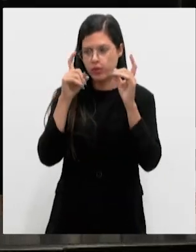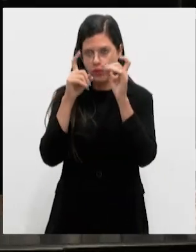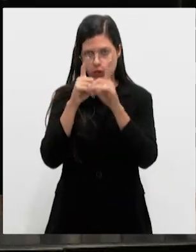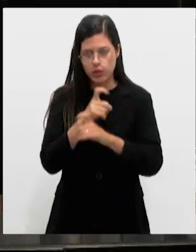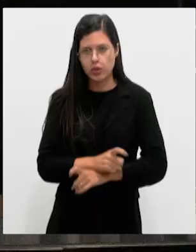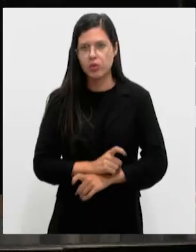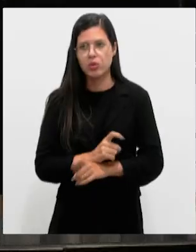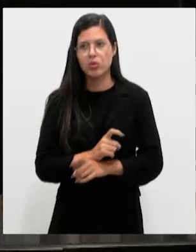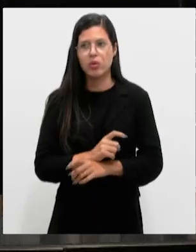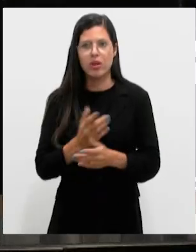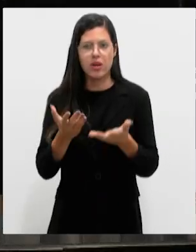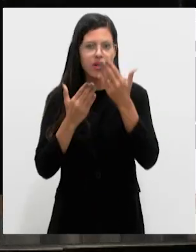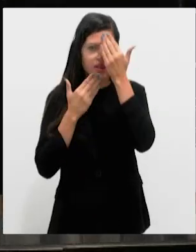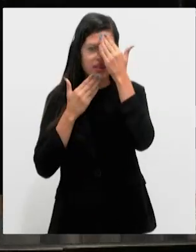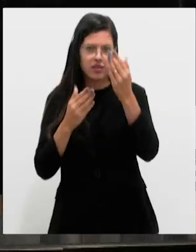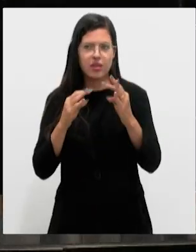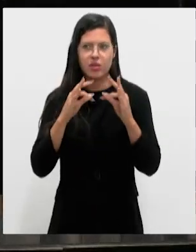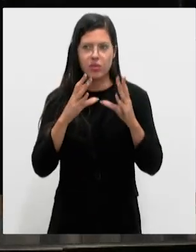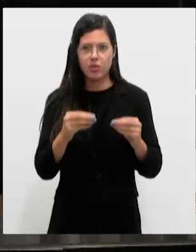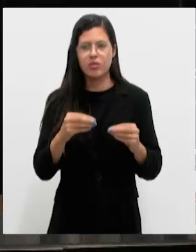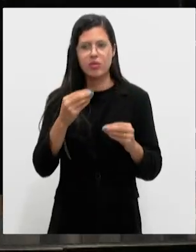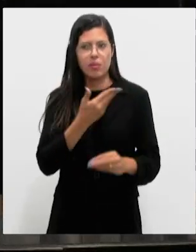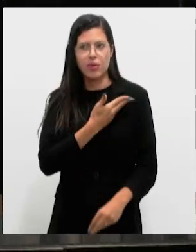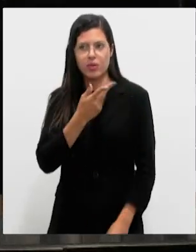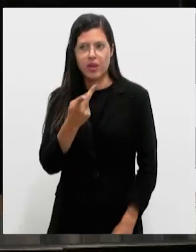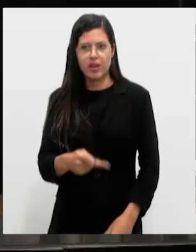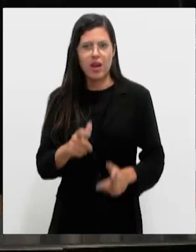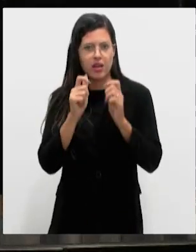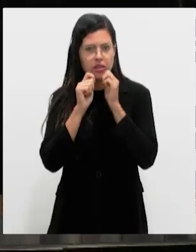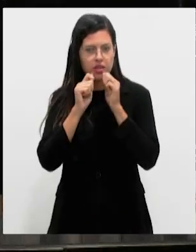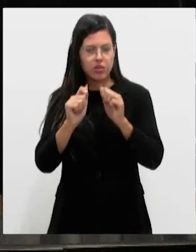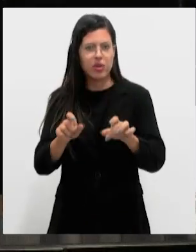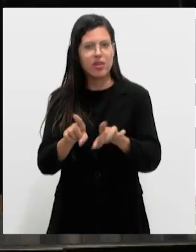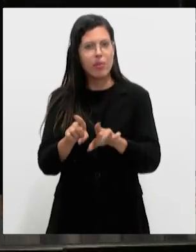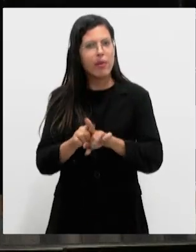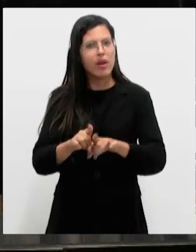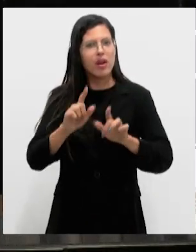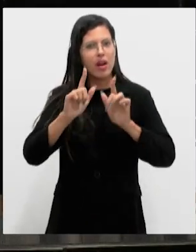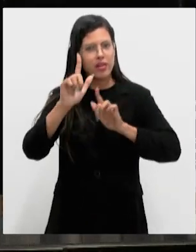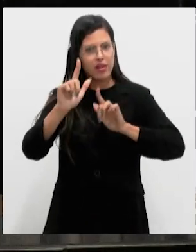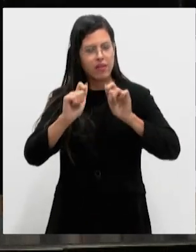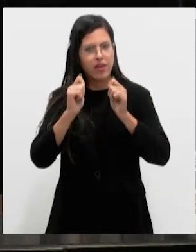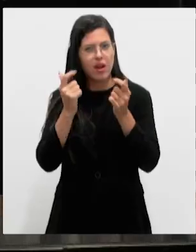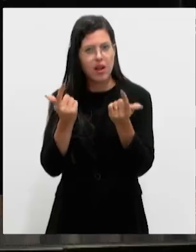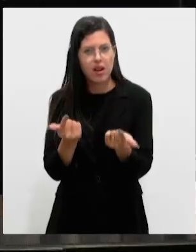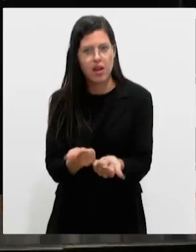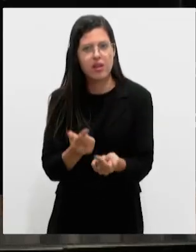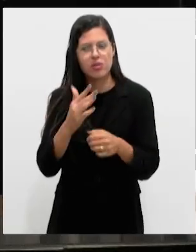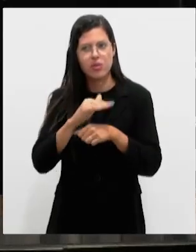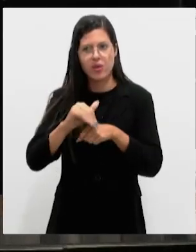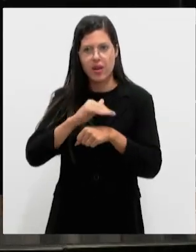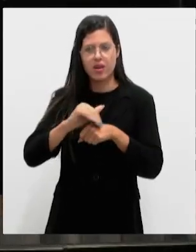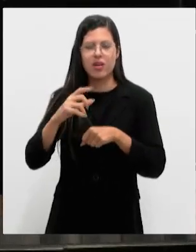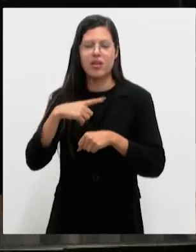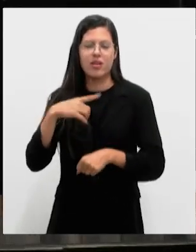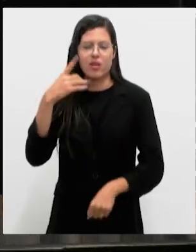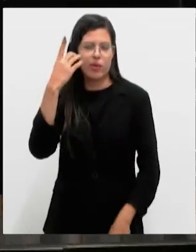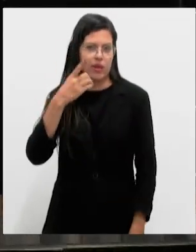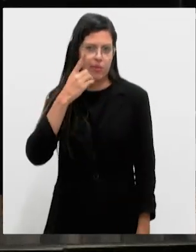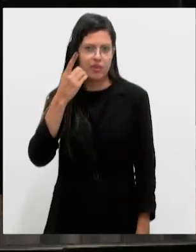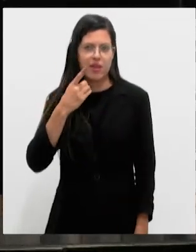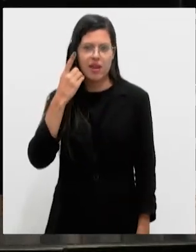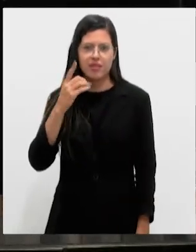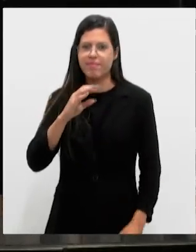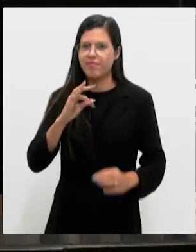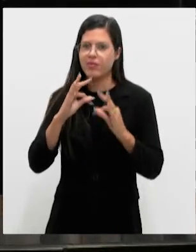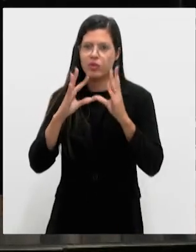colegas aqui da casa, aos assessores, o pessoal da TV Alerj, o carinho que tem pela deputada Lucinha, enfim, todos os assessores